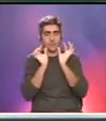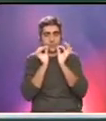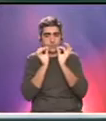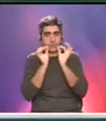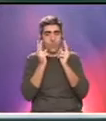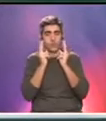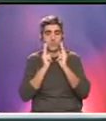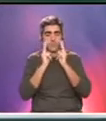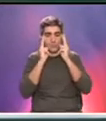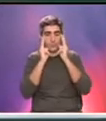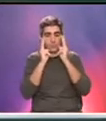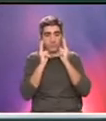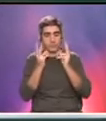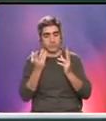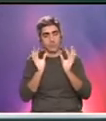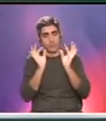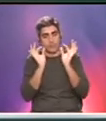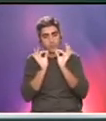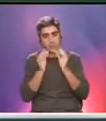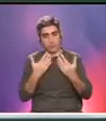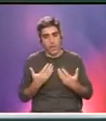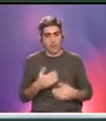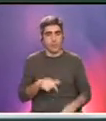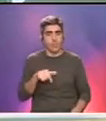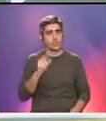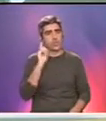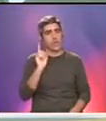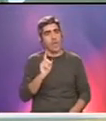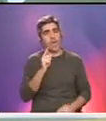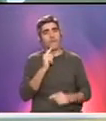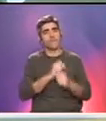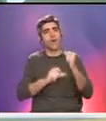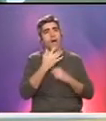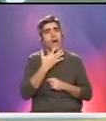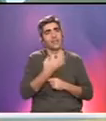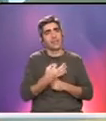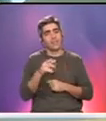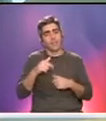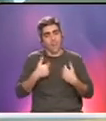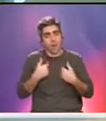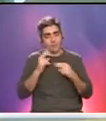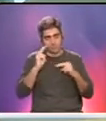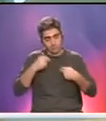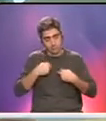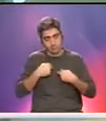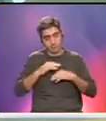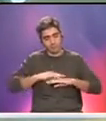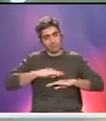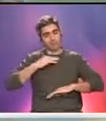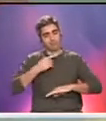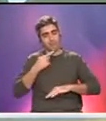implantes que vão ser colocados hoje. Mas hoje também é um bocadinho o dia dele voltar a acreditar no próprio e naquilo que nós podemos